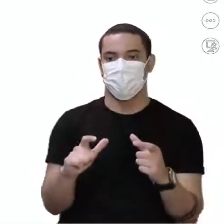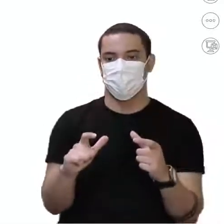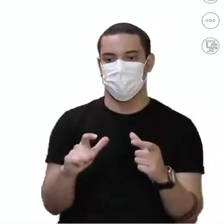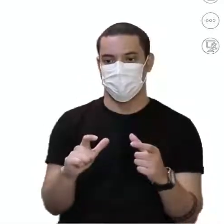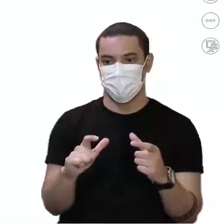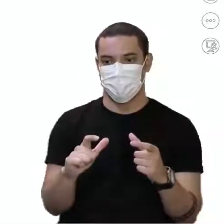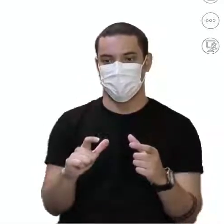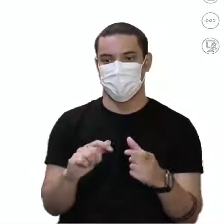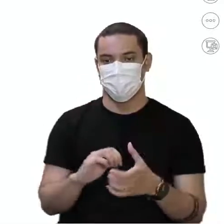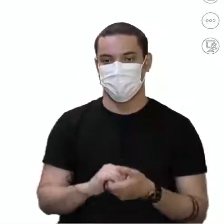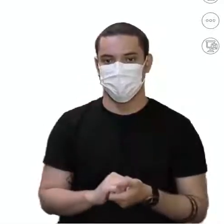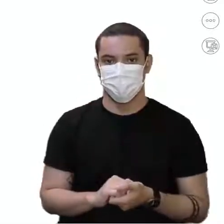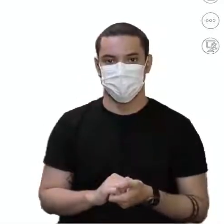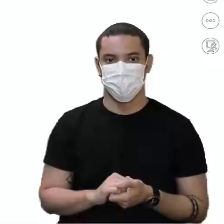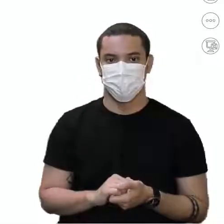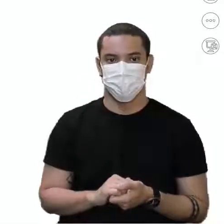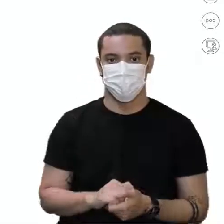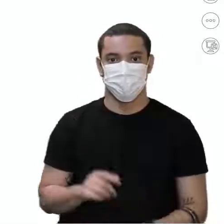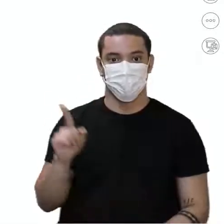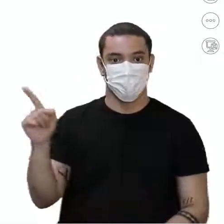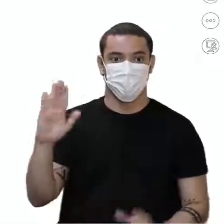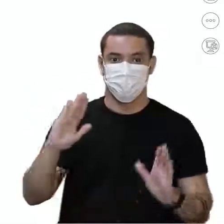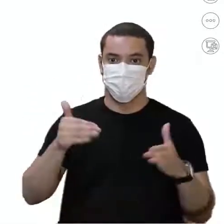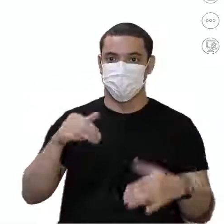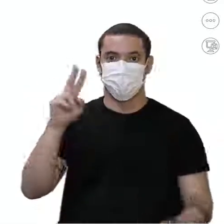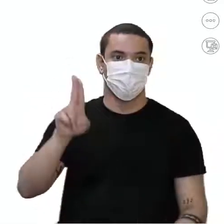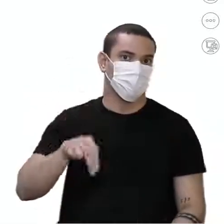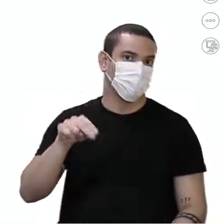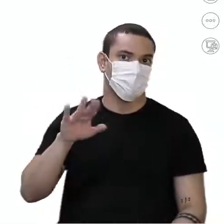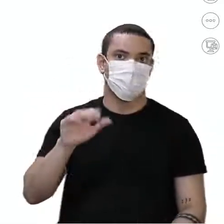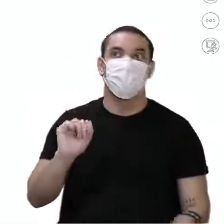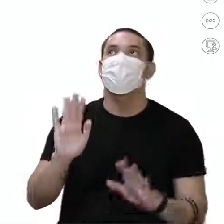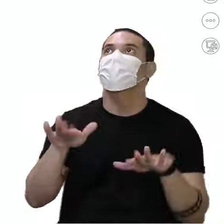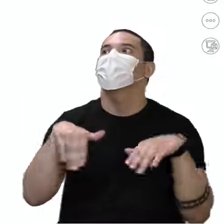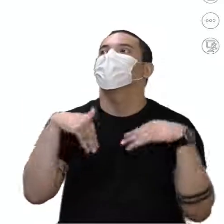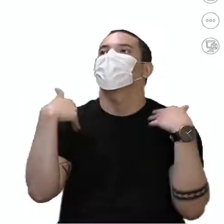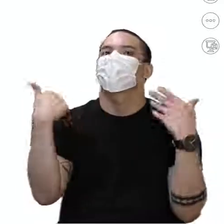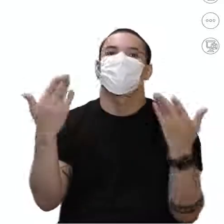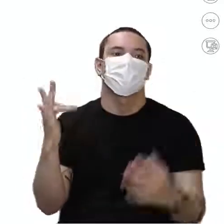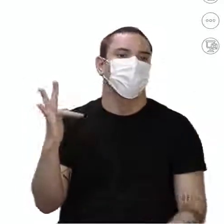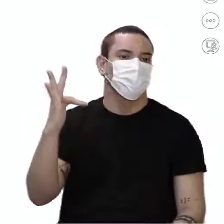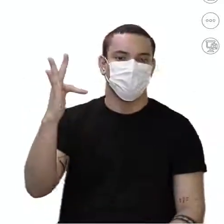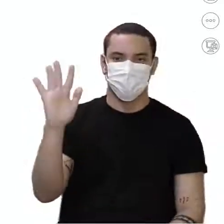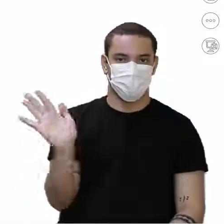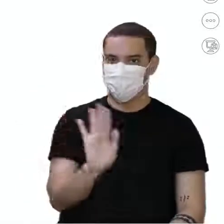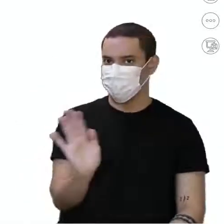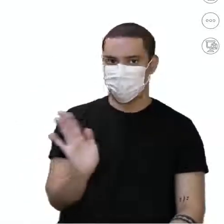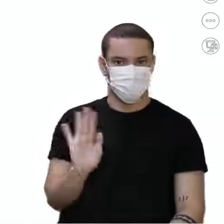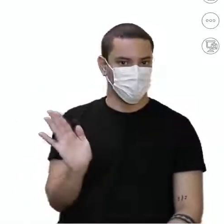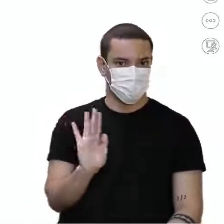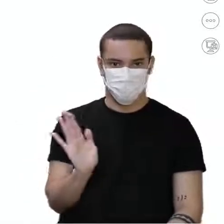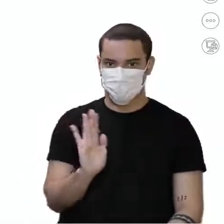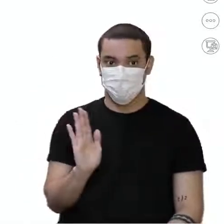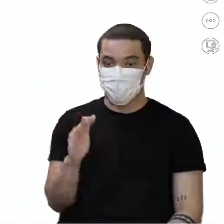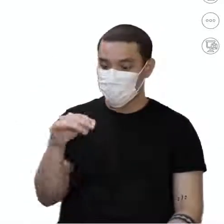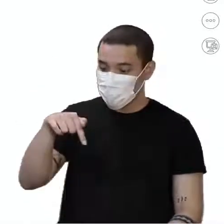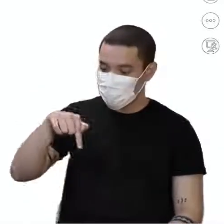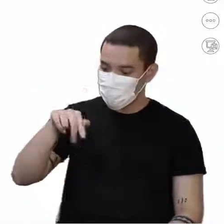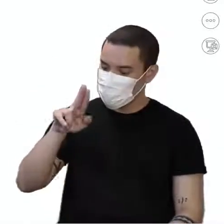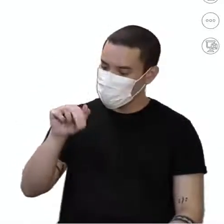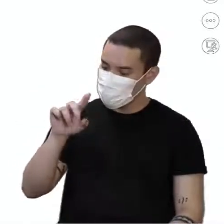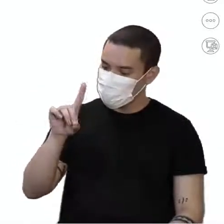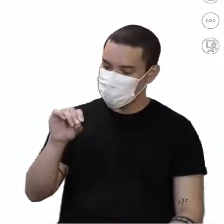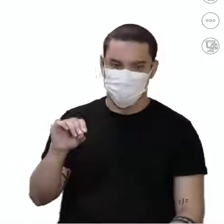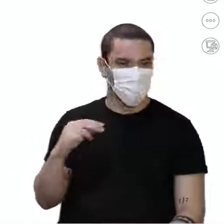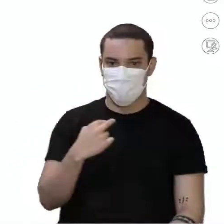lugar. Aqui o foco nunca é quando, tá, gente? Aqui pode ser a quantidade de vezes, mas nunca quando. Eu não sou